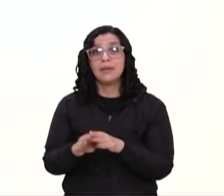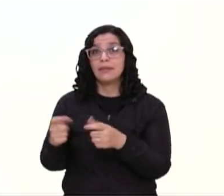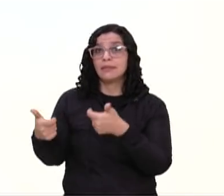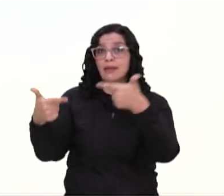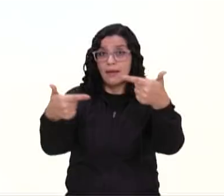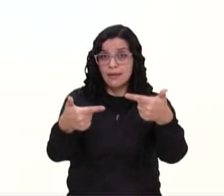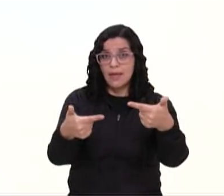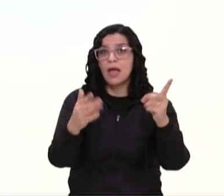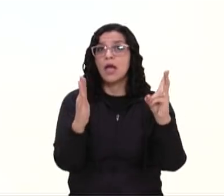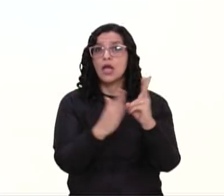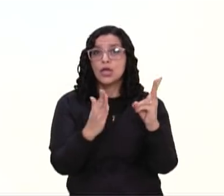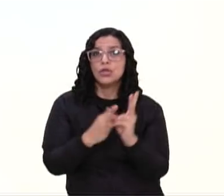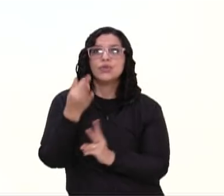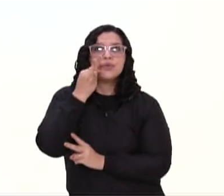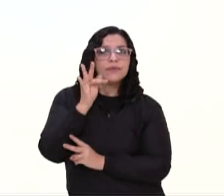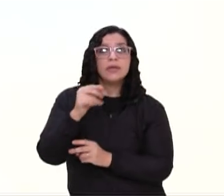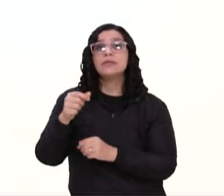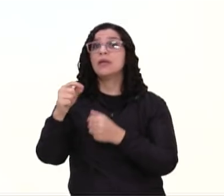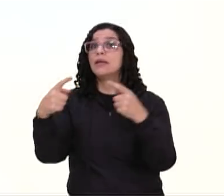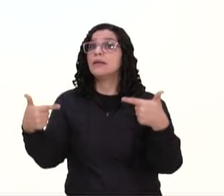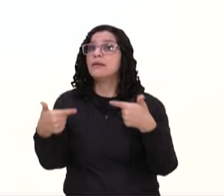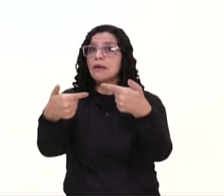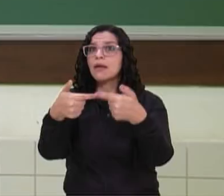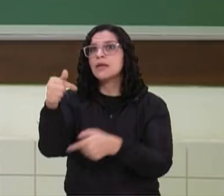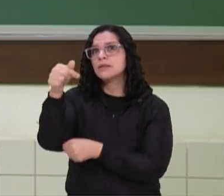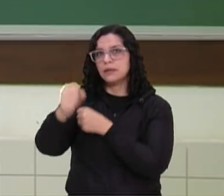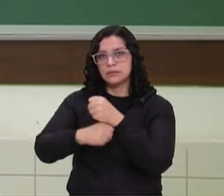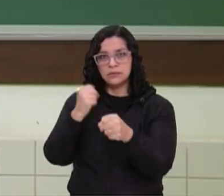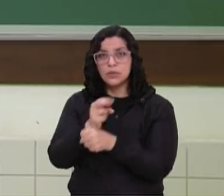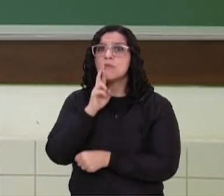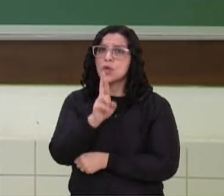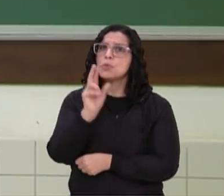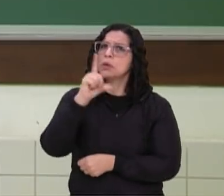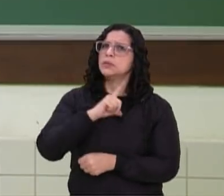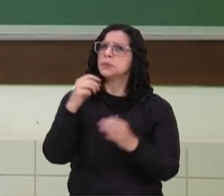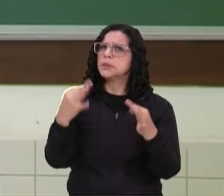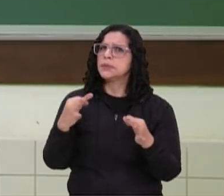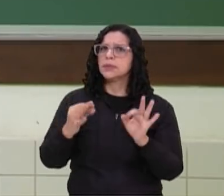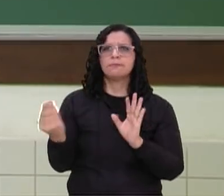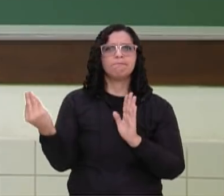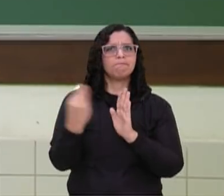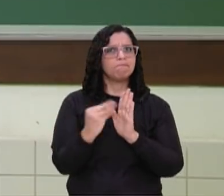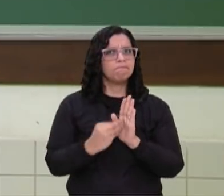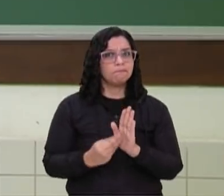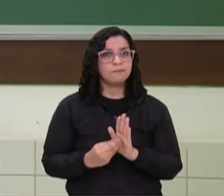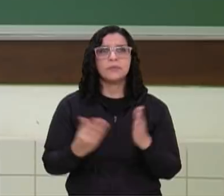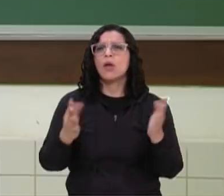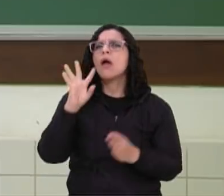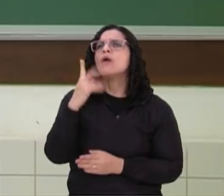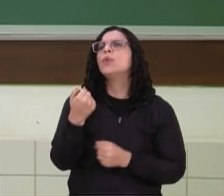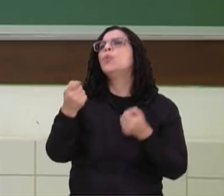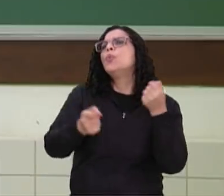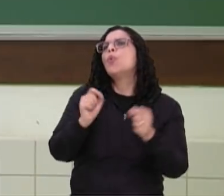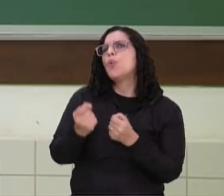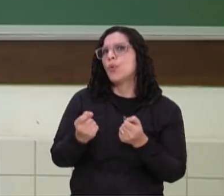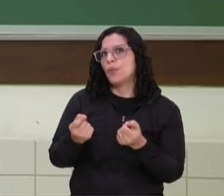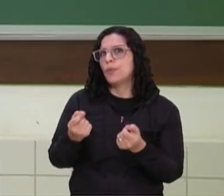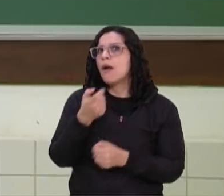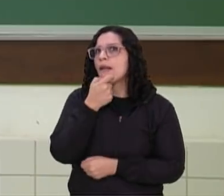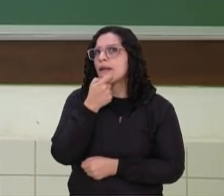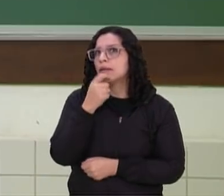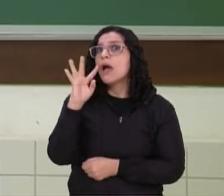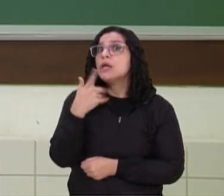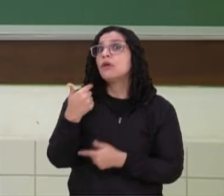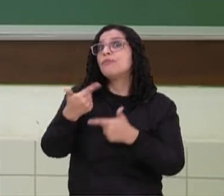da Guerra dos 7 Anos. Isso tem que estar na sua resposta. Qual que vai ser a solução, então, para a Inglaterra, para